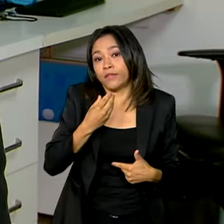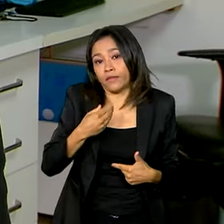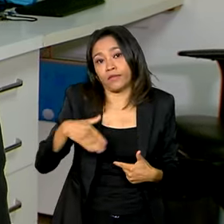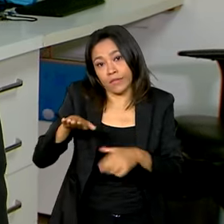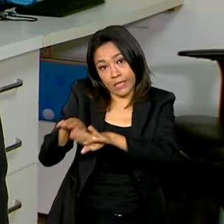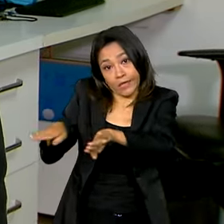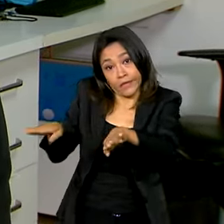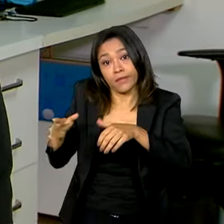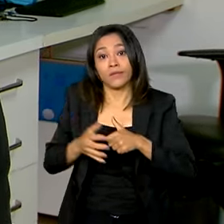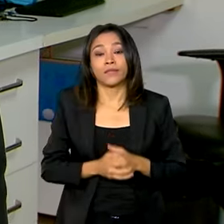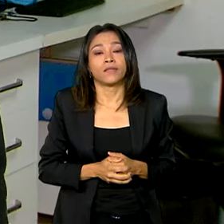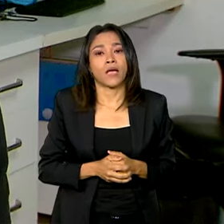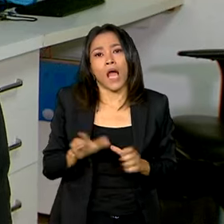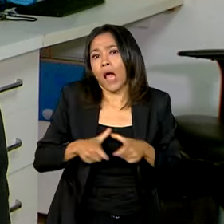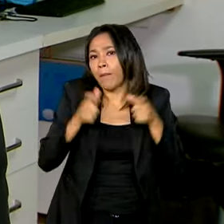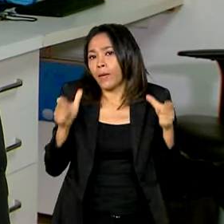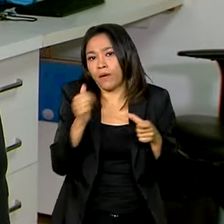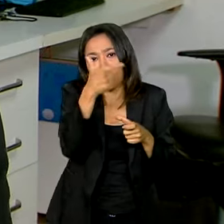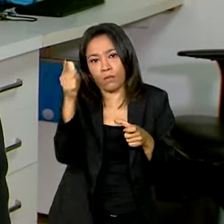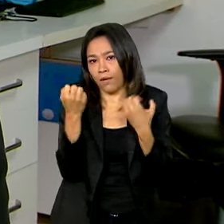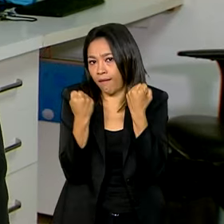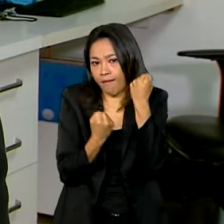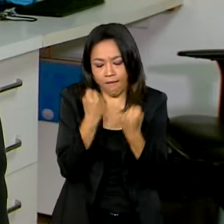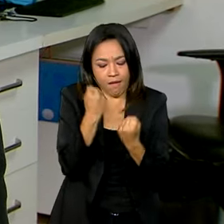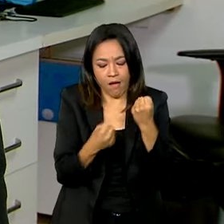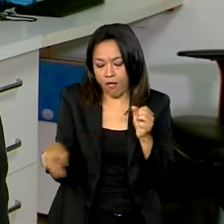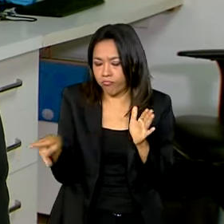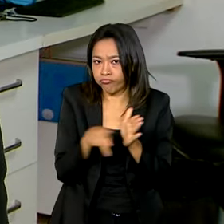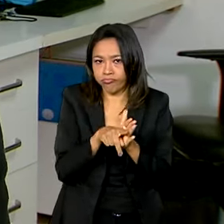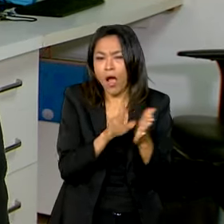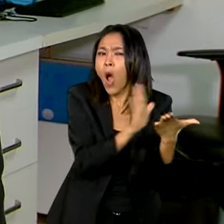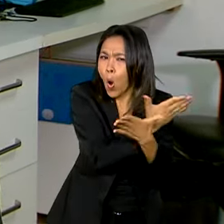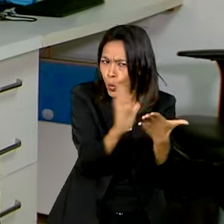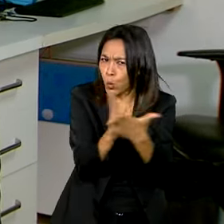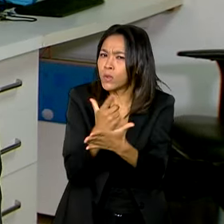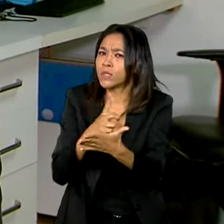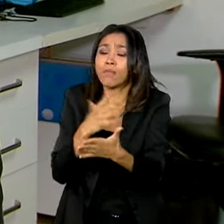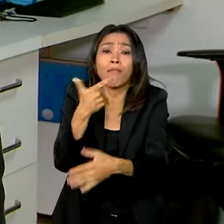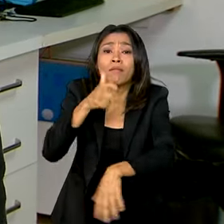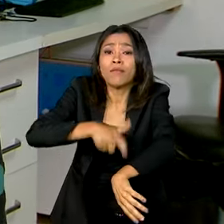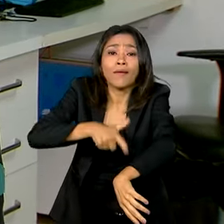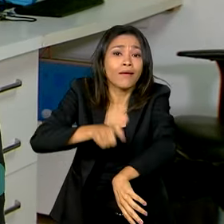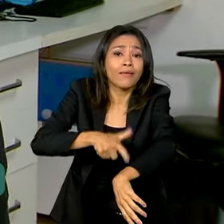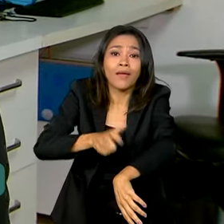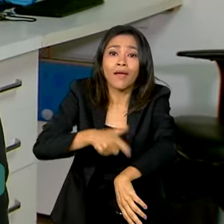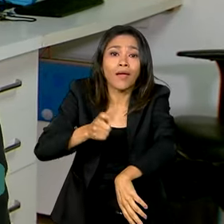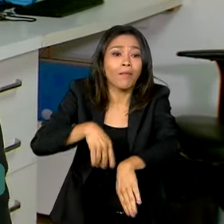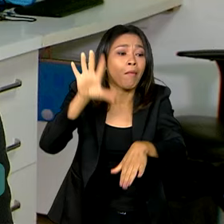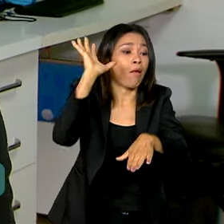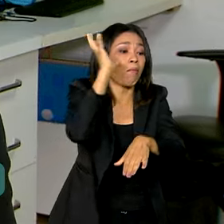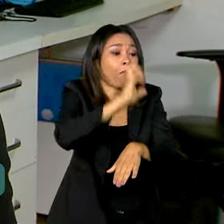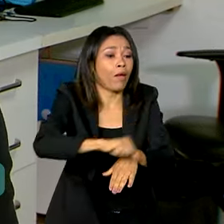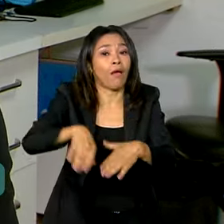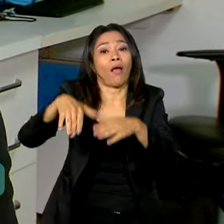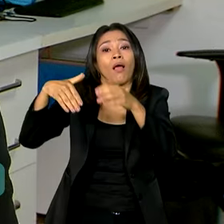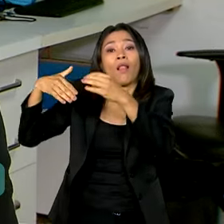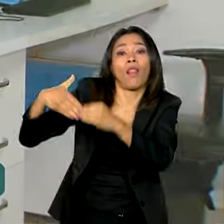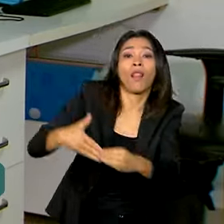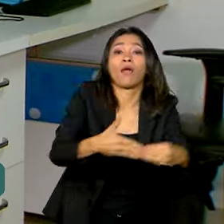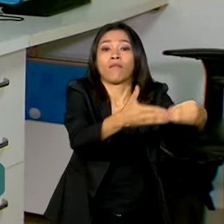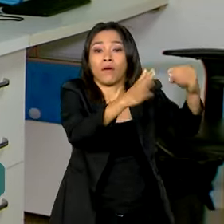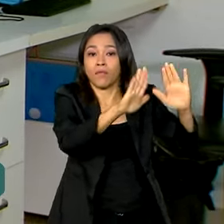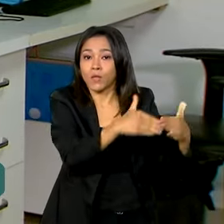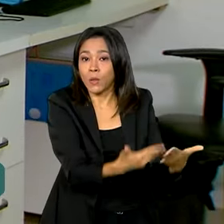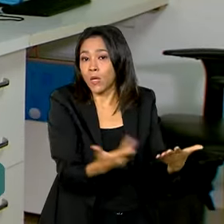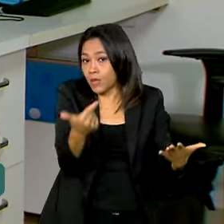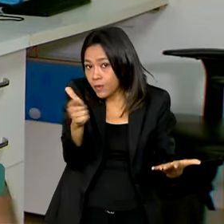A maioria não tem carro próprio, né? Alguns têm, mas não tem tempo, não tem condição de tempo para vir trazer na escola.